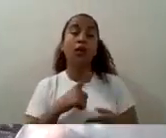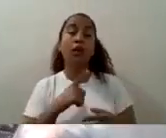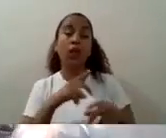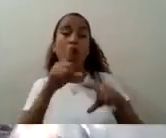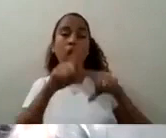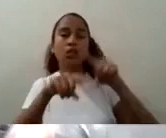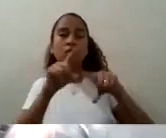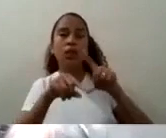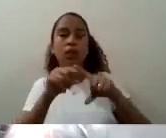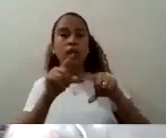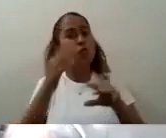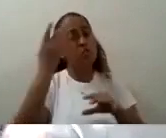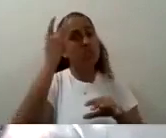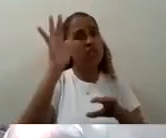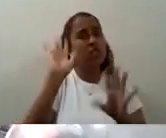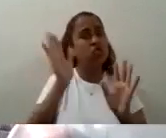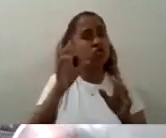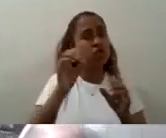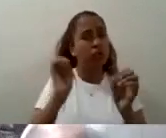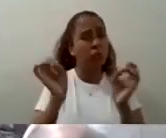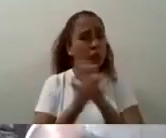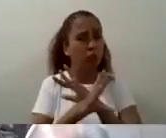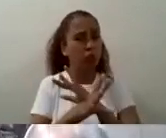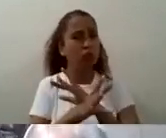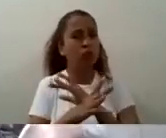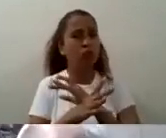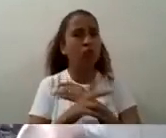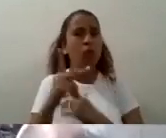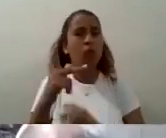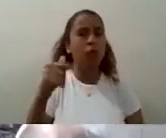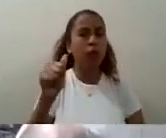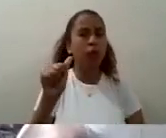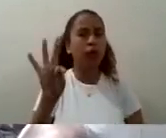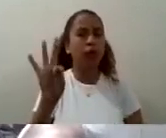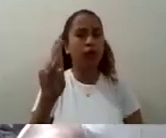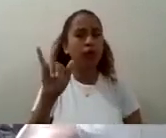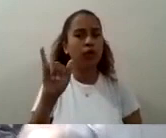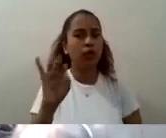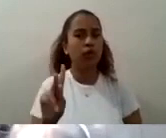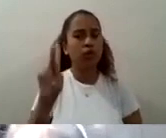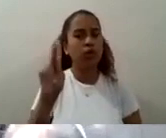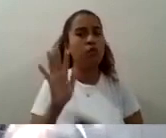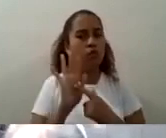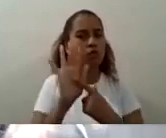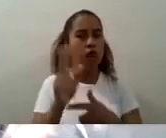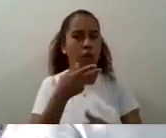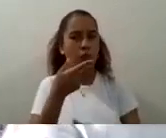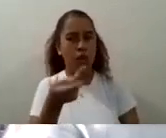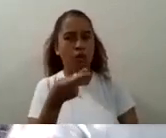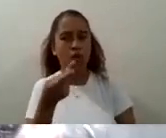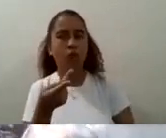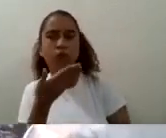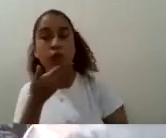pronto na sexta passada, o Padre Patrick vai poder nos informar melhor sobre isso. Então, nós temos o texto